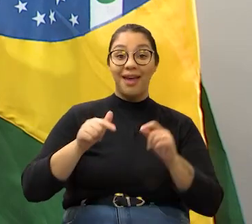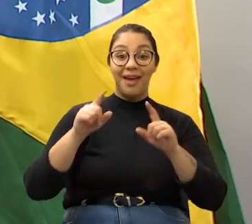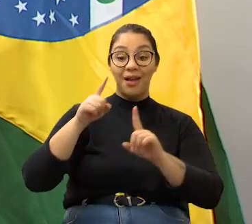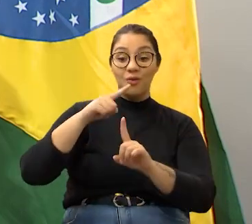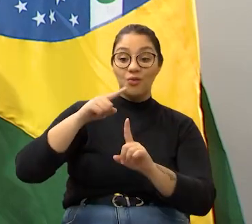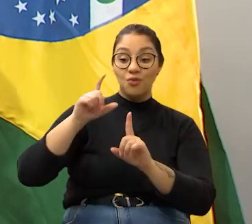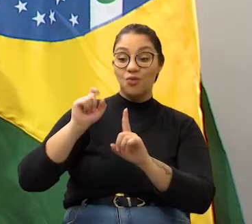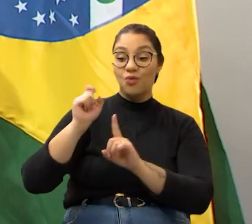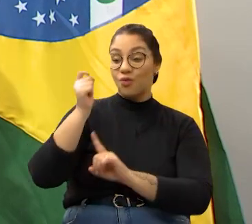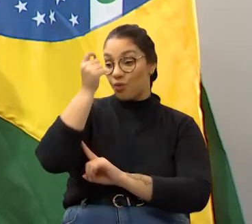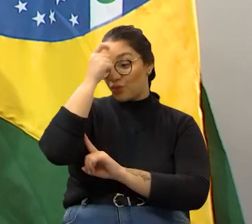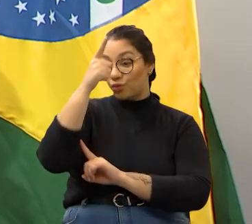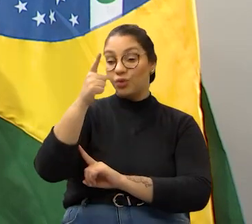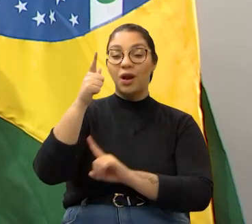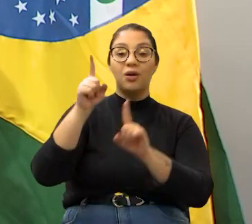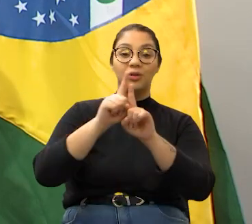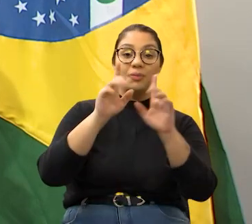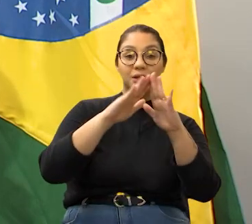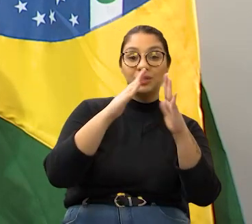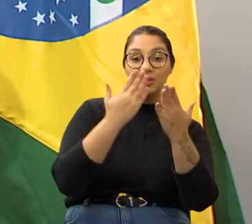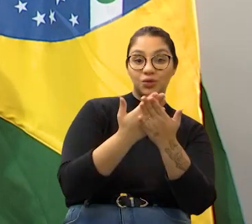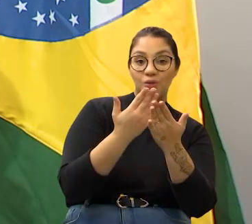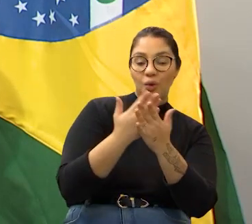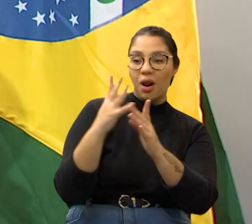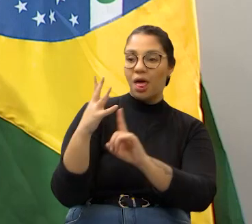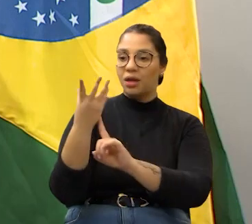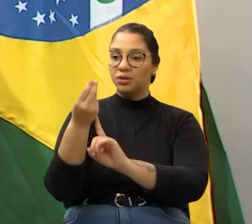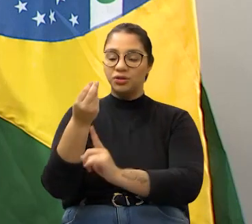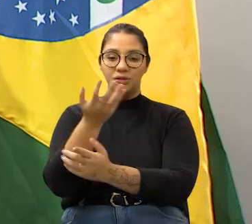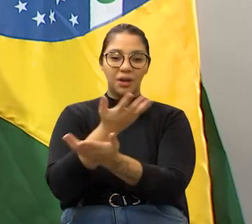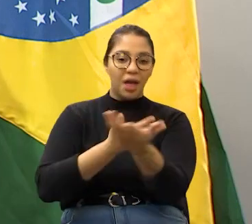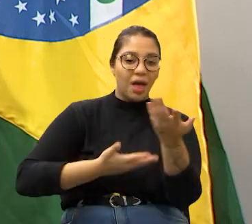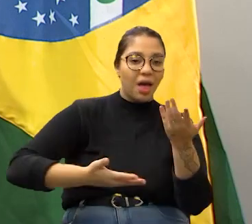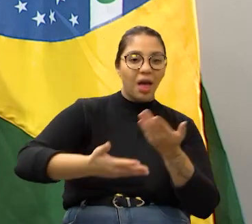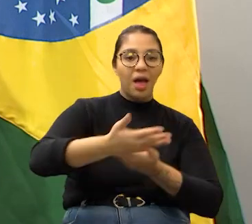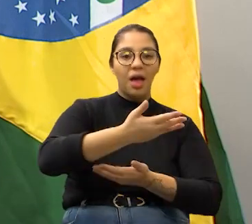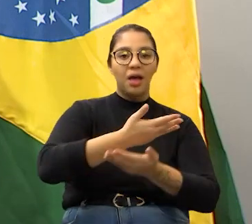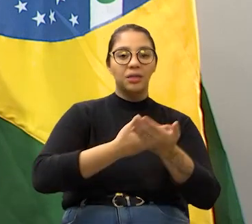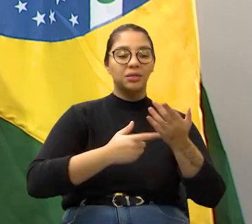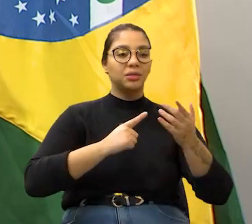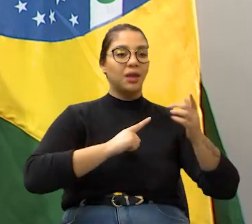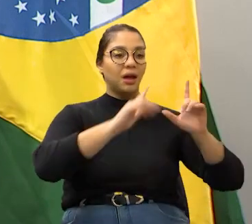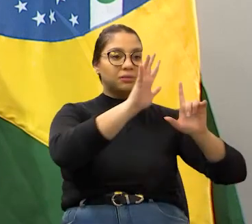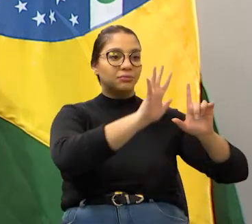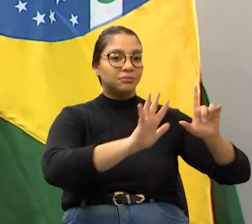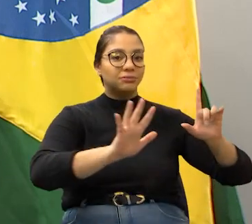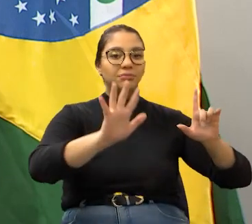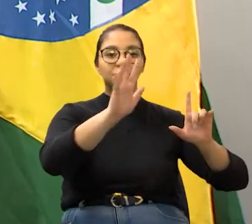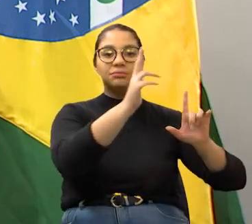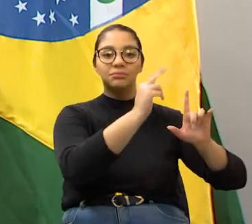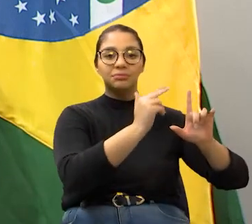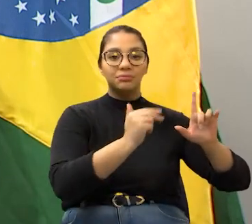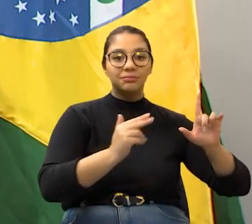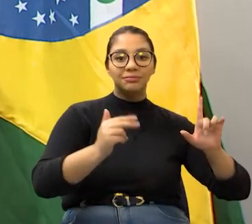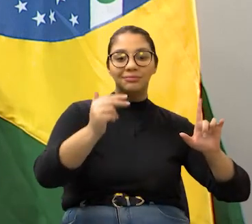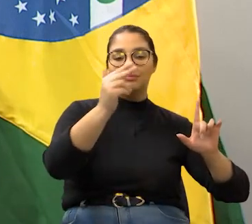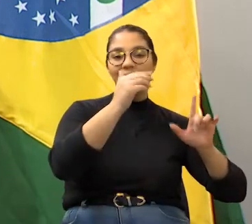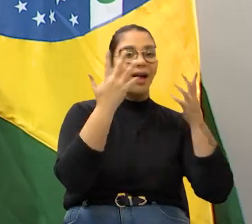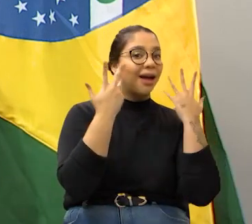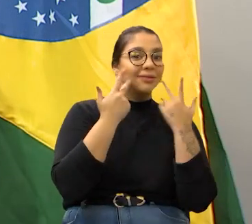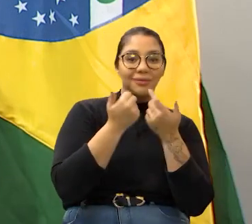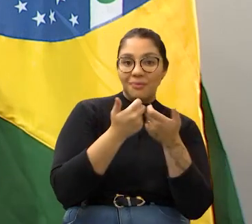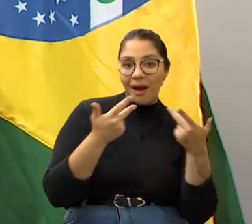envolver as escolas, levando para esses painéis imagens